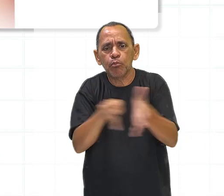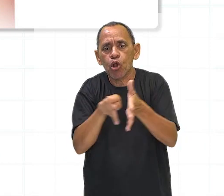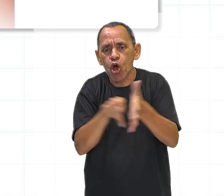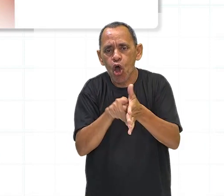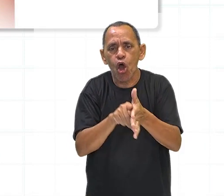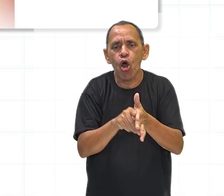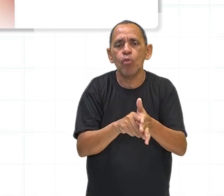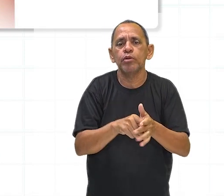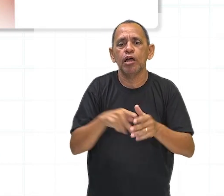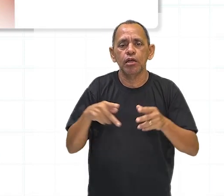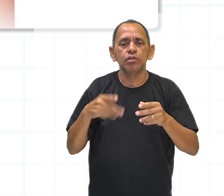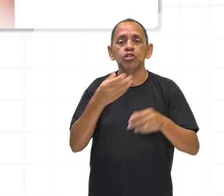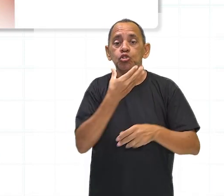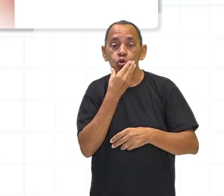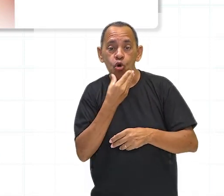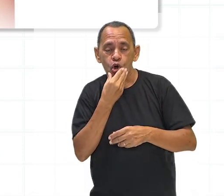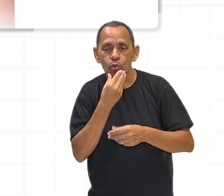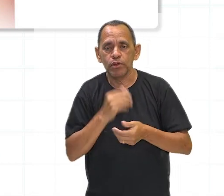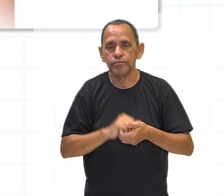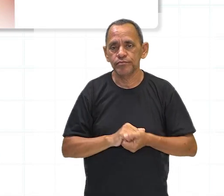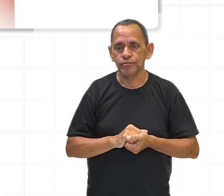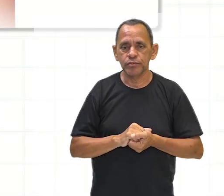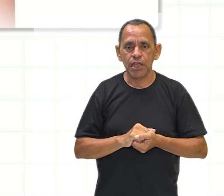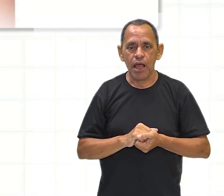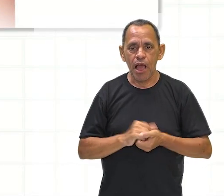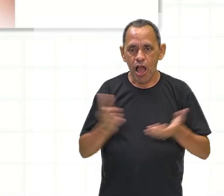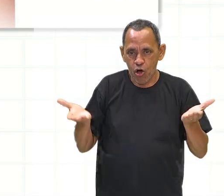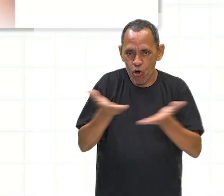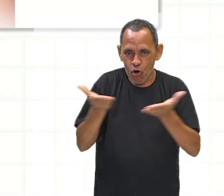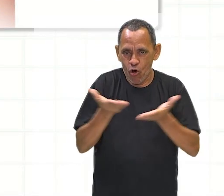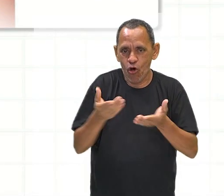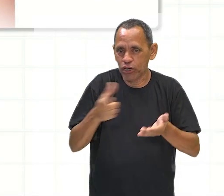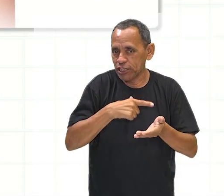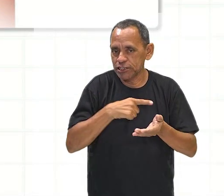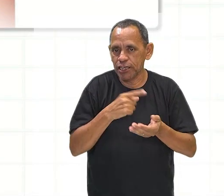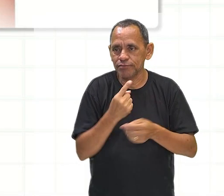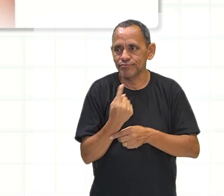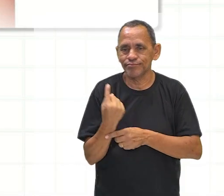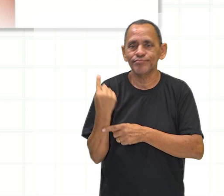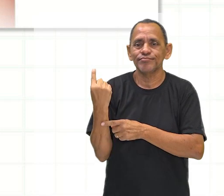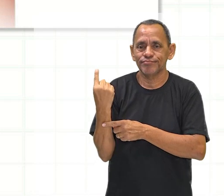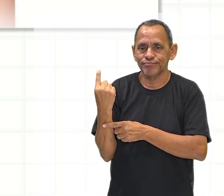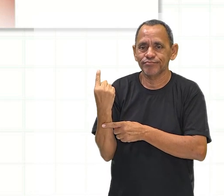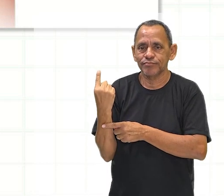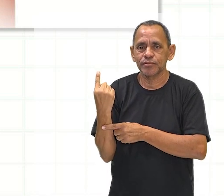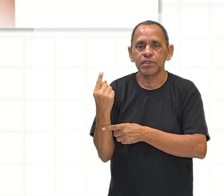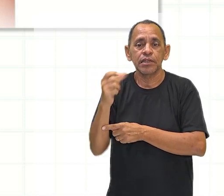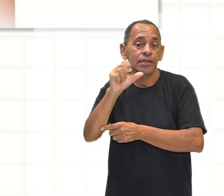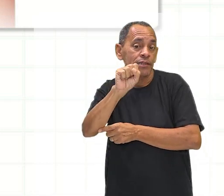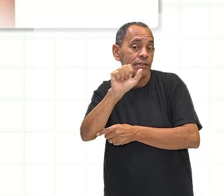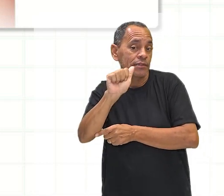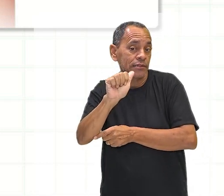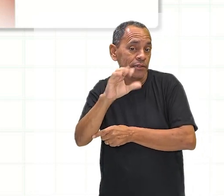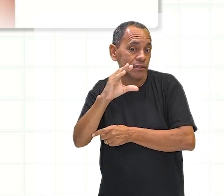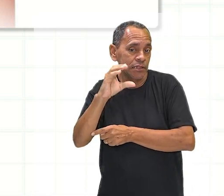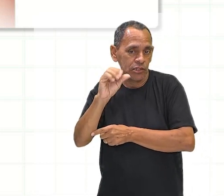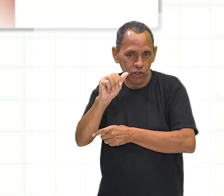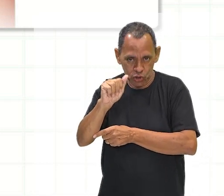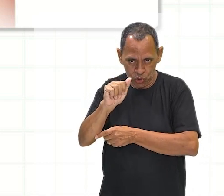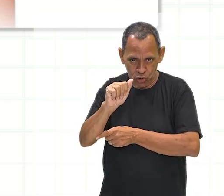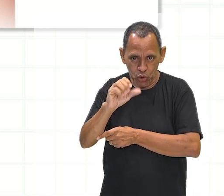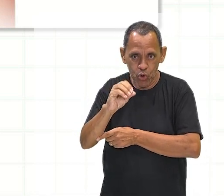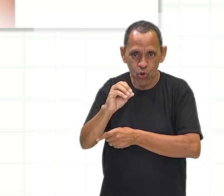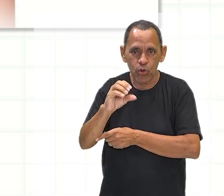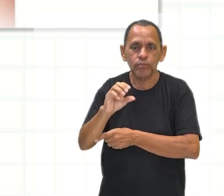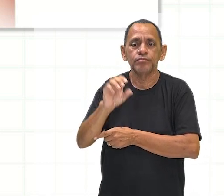observa agora um pouco mais sobre o saco escrotal. Antes, a gente falou ali que os testículos eles estão localizados dentro de uma bolsa,